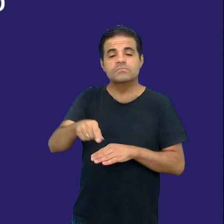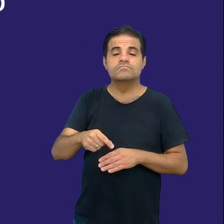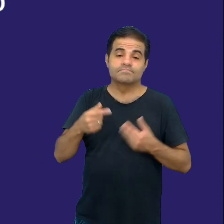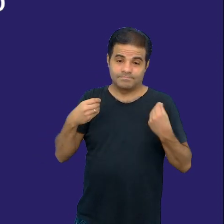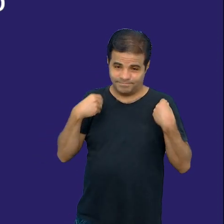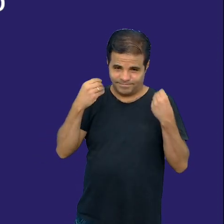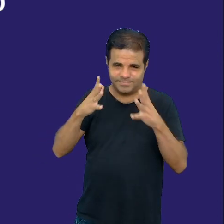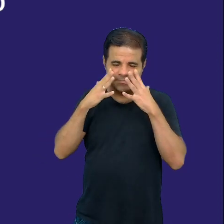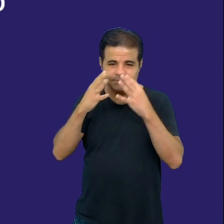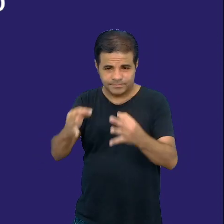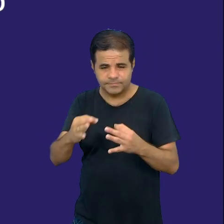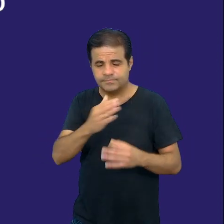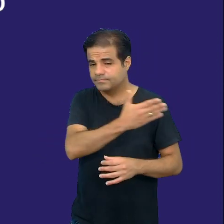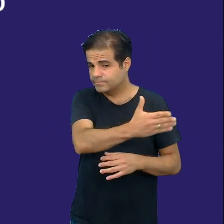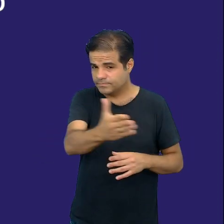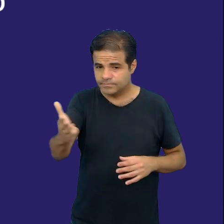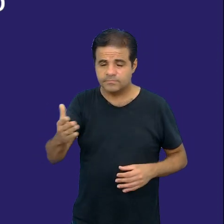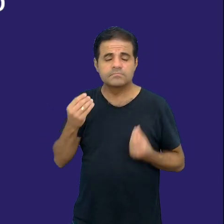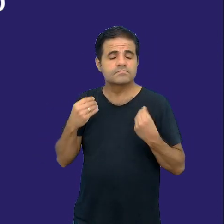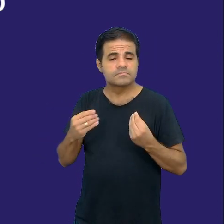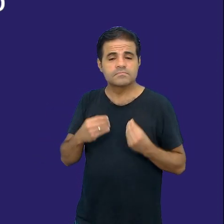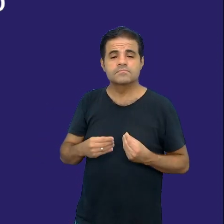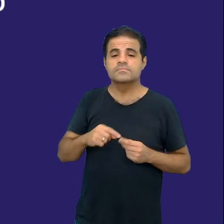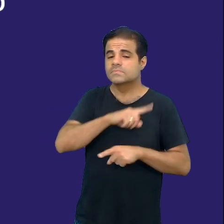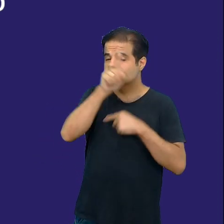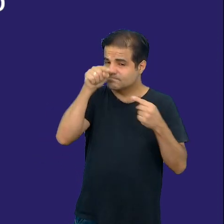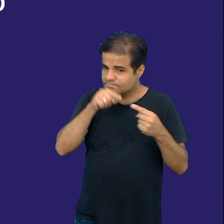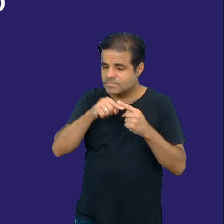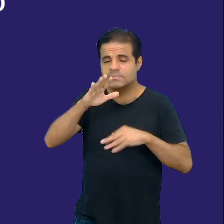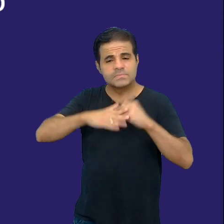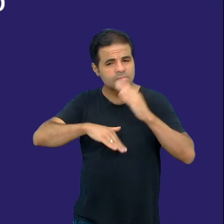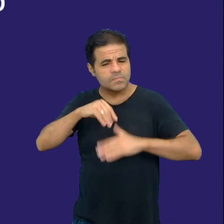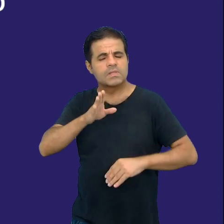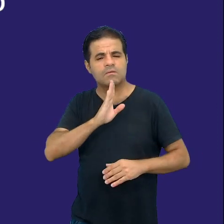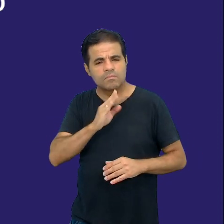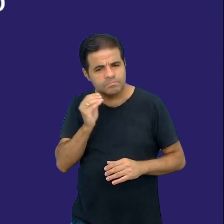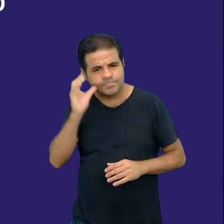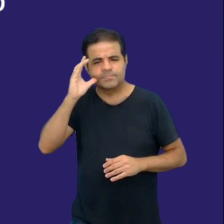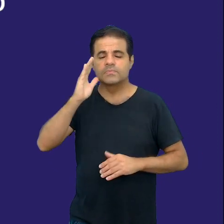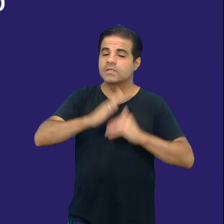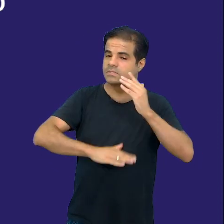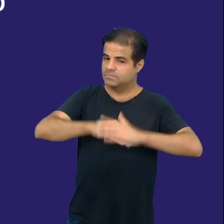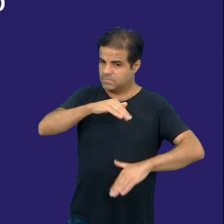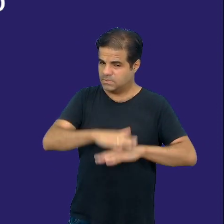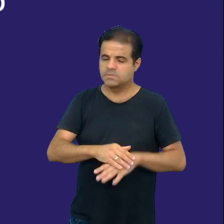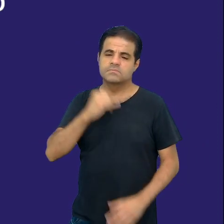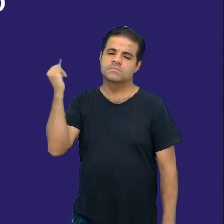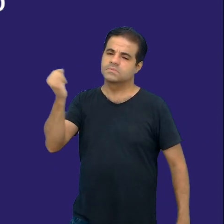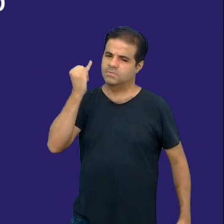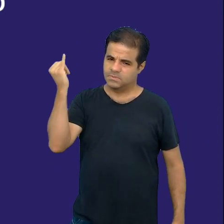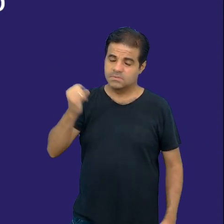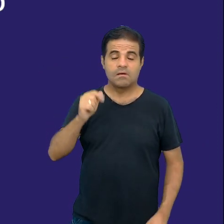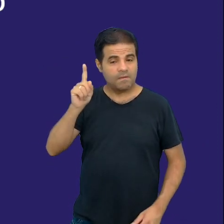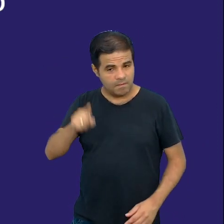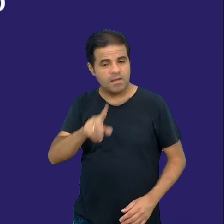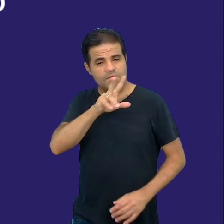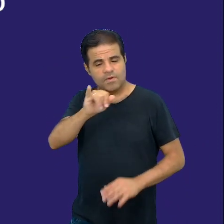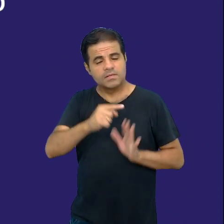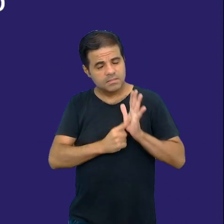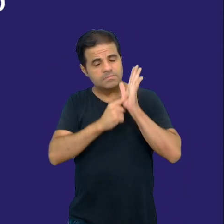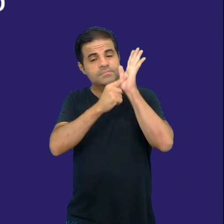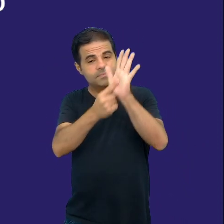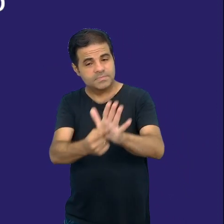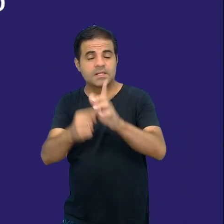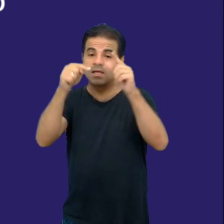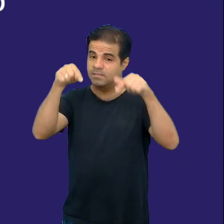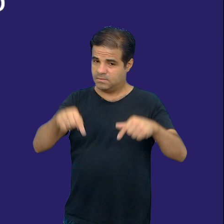até da atenção de vocês para esses objetos de conhecimento e essas habilidades essenciais que vão ser